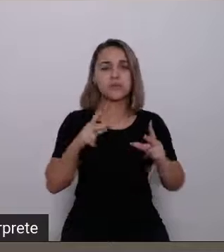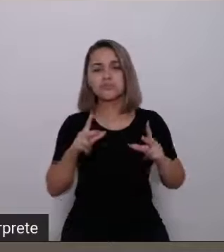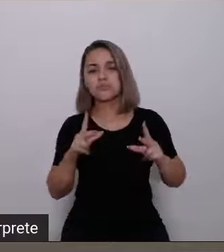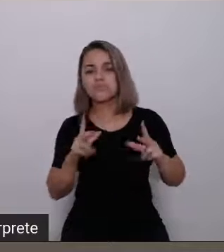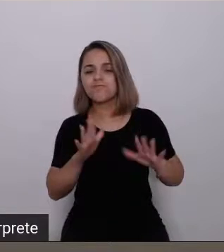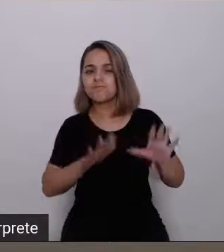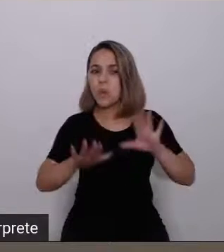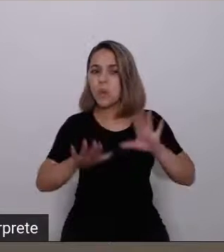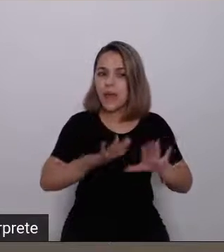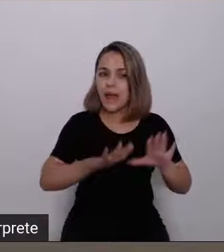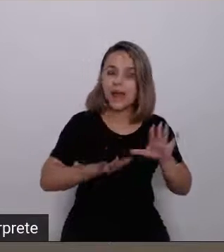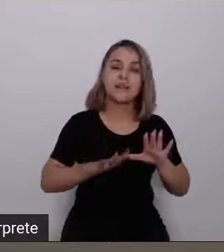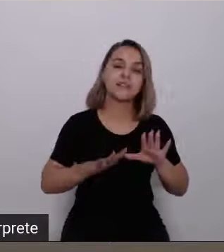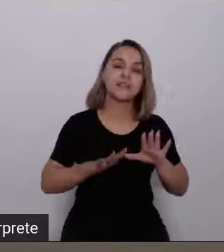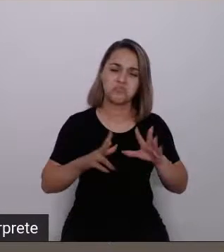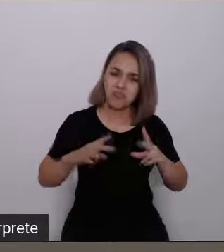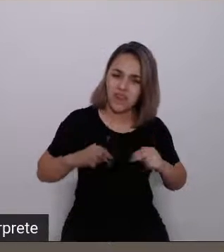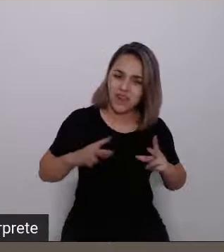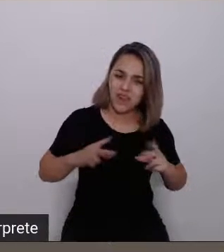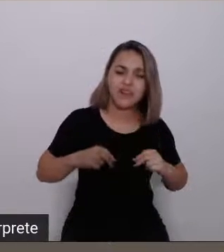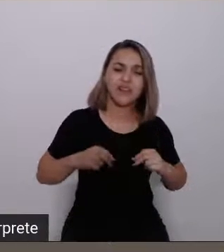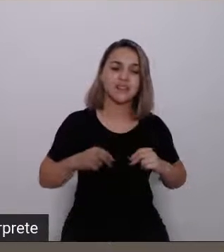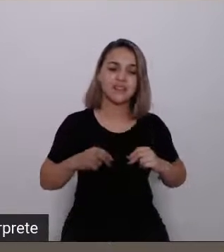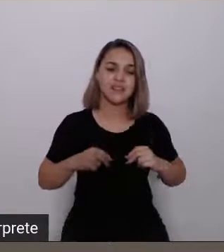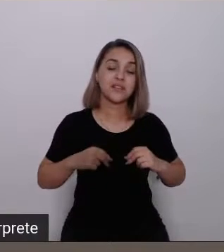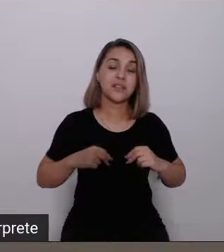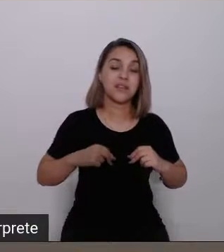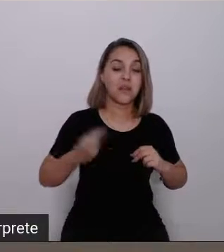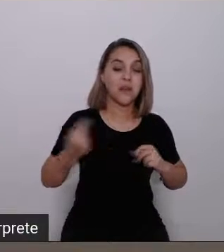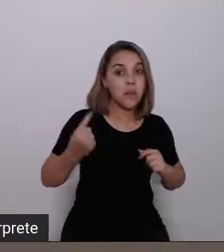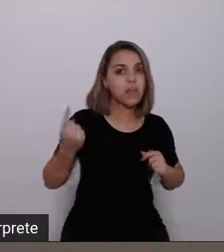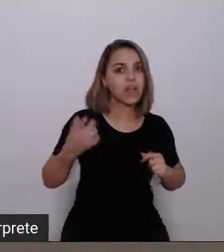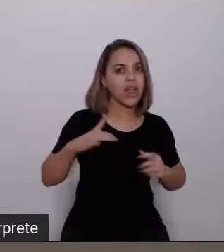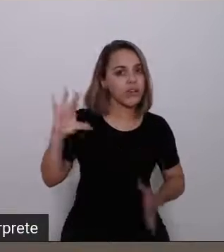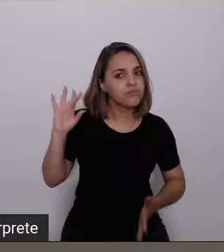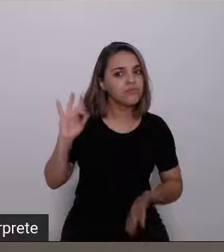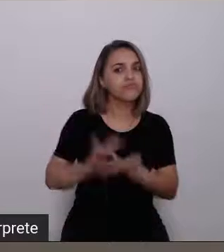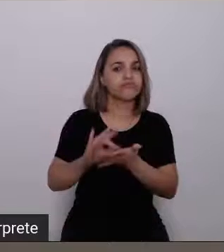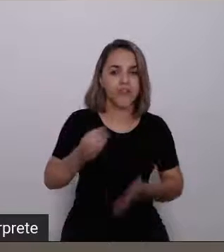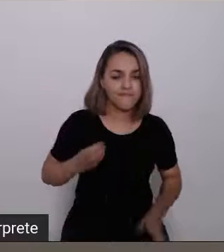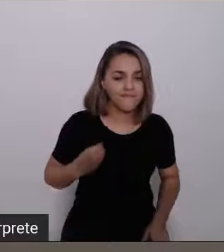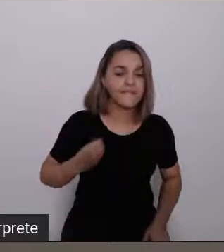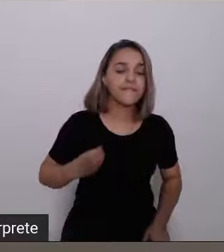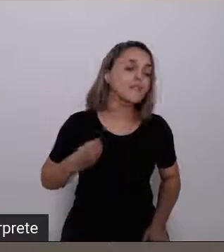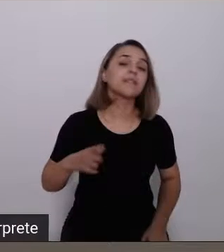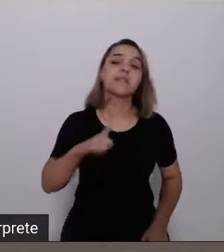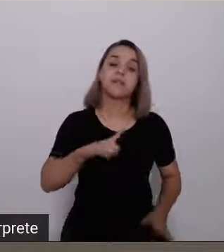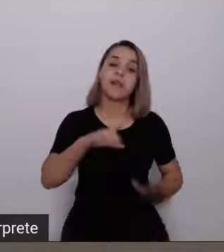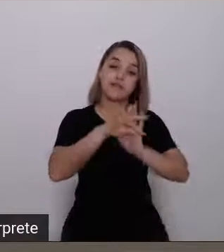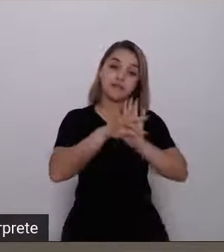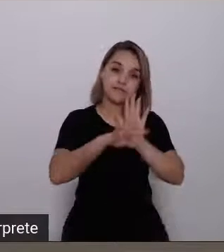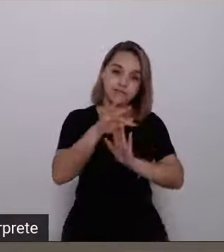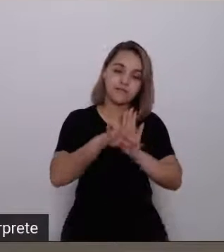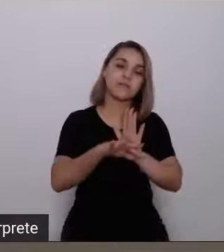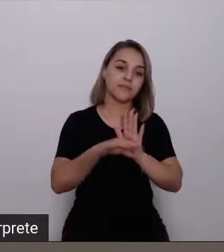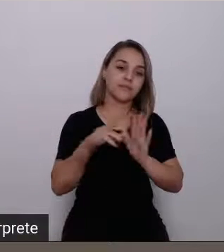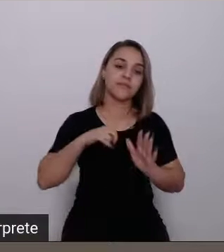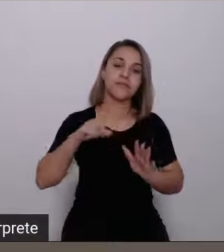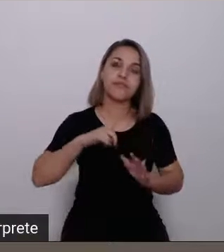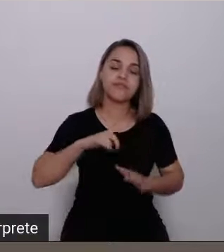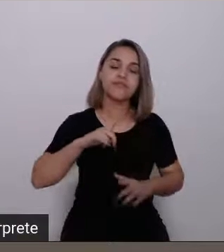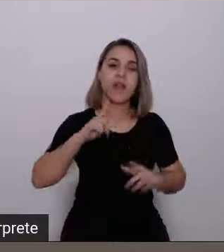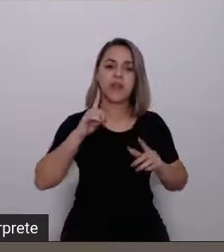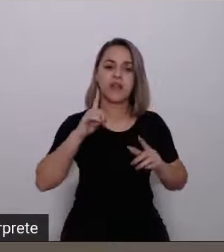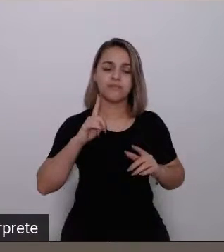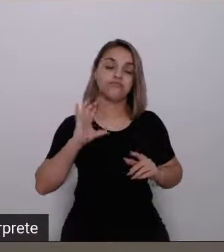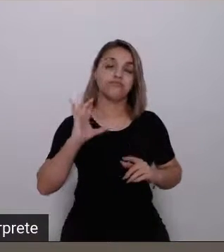feito com intensidade, porque eles existem, tem lá, é concreto, tem as fotos, temos os textos críticos, tem as cenas das montagens. E